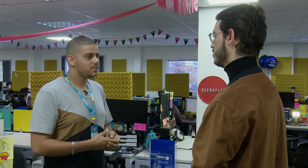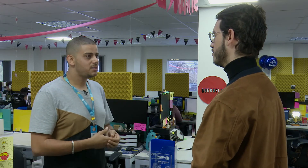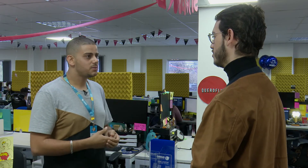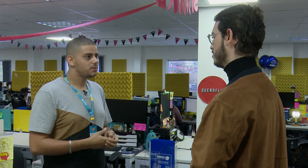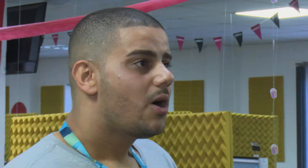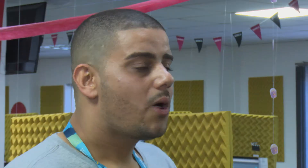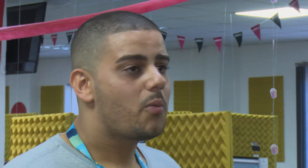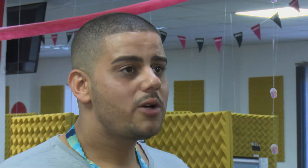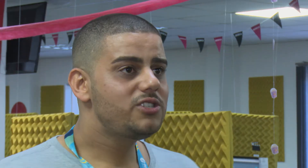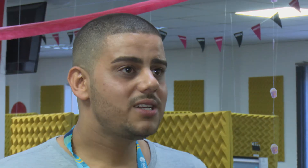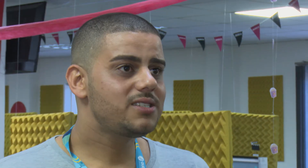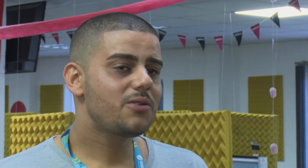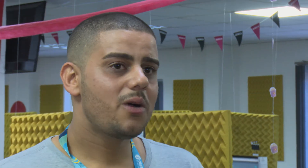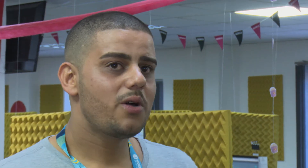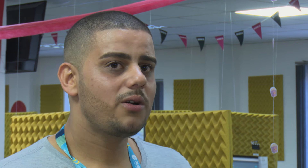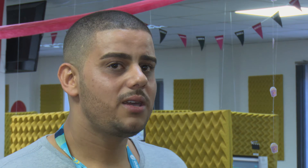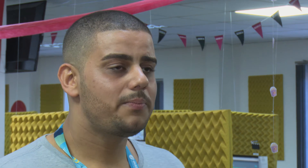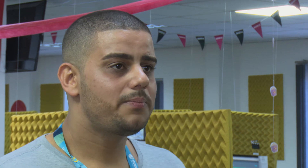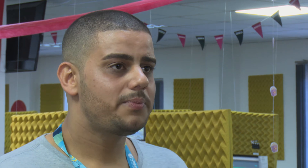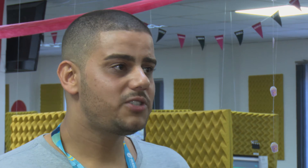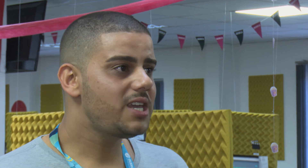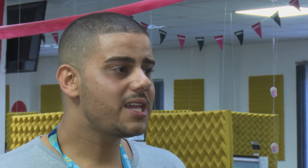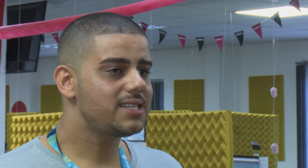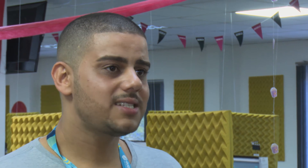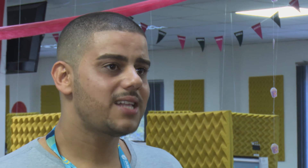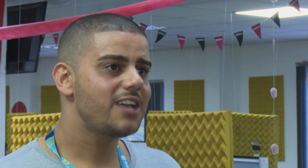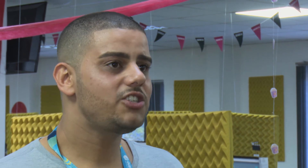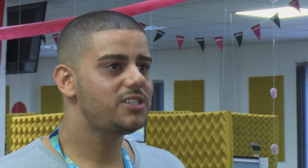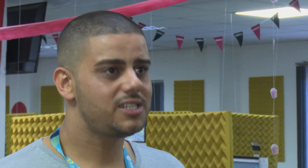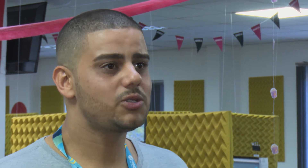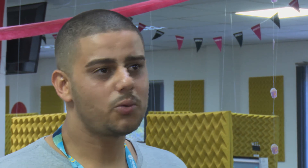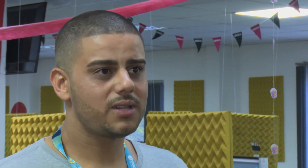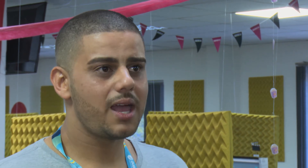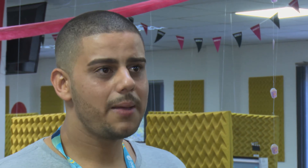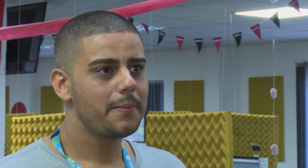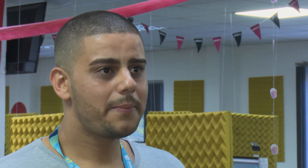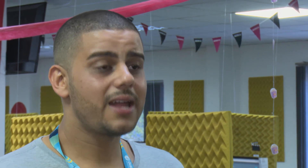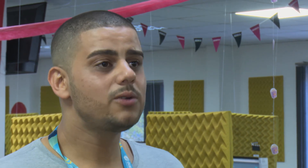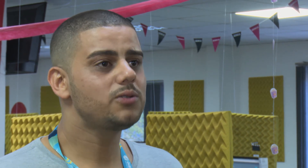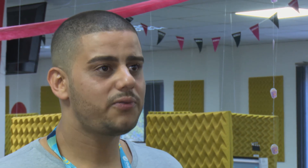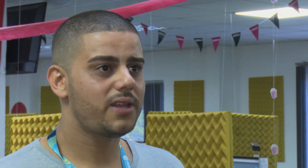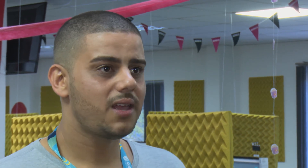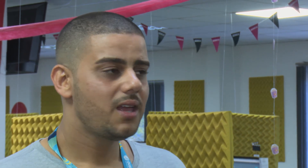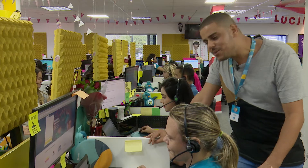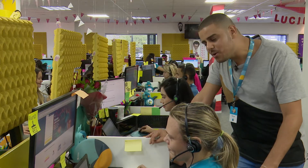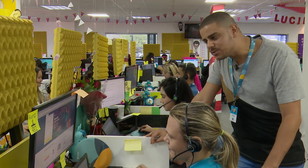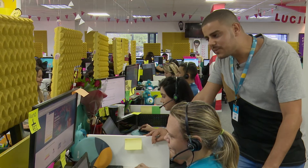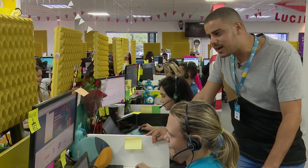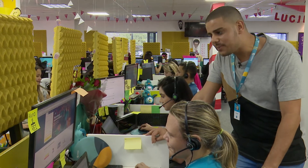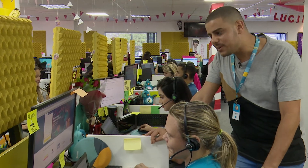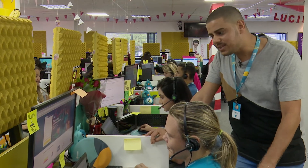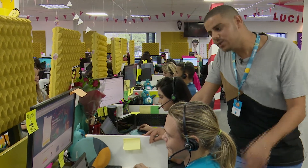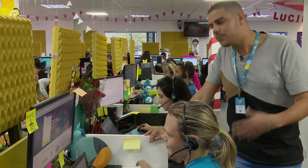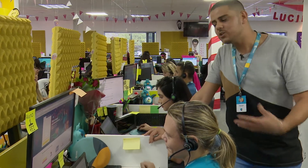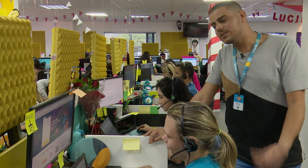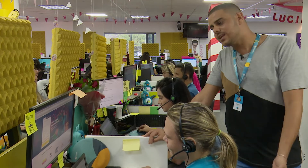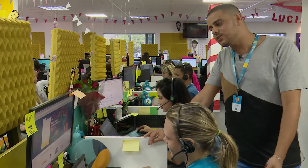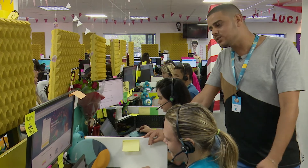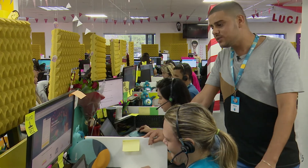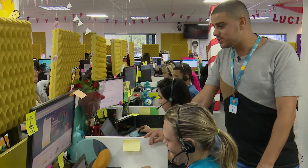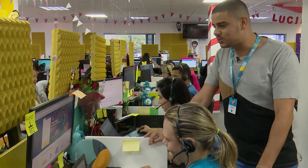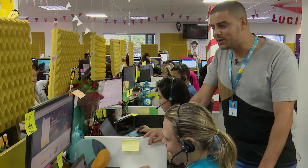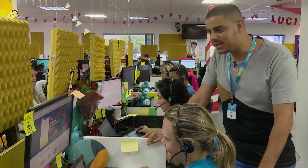posso fazer isso. O Ramuel de antes era o Ramuel que tinha a necessidade de se esconder para não sofrer. O Ramuel de